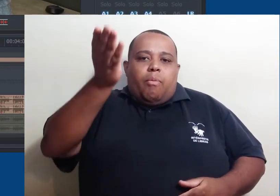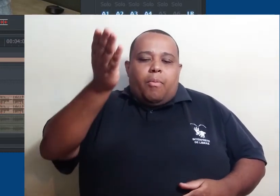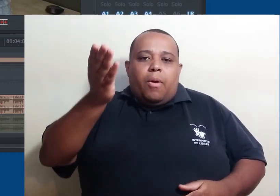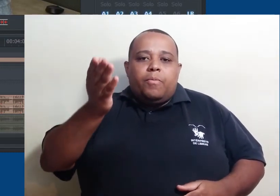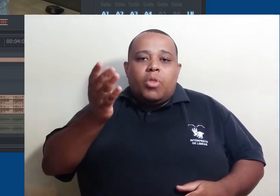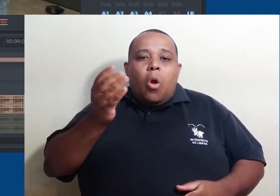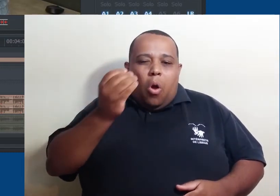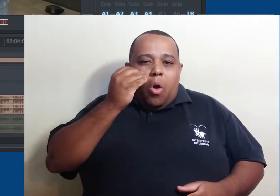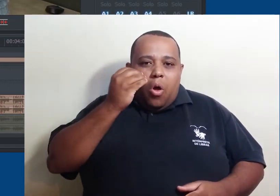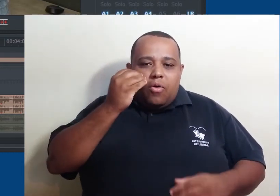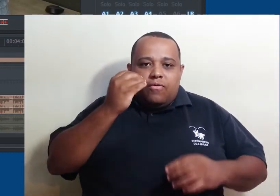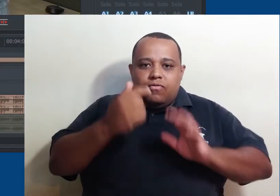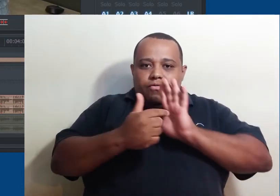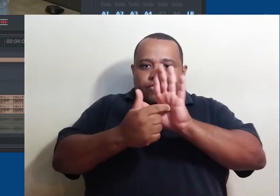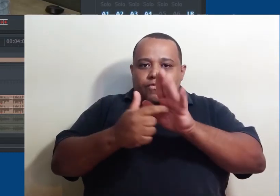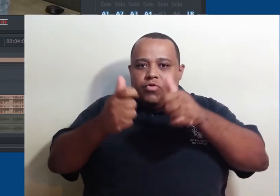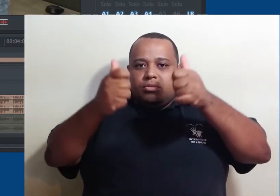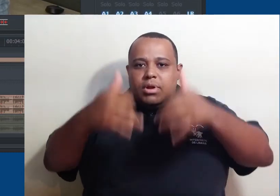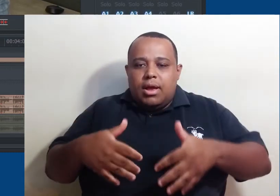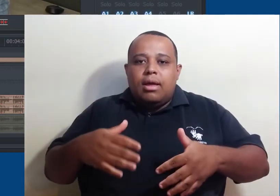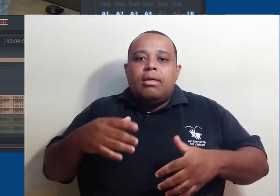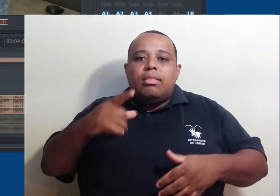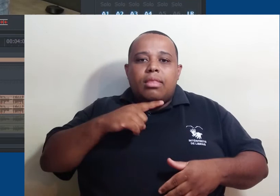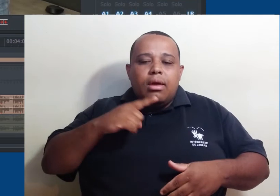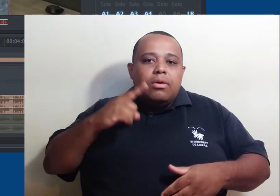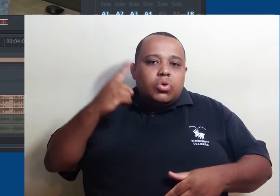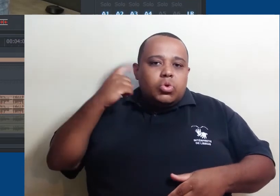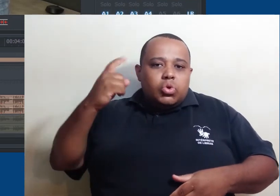pior. Vamos sentir o ruído e a voz nele, como é que estão agora.